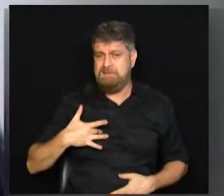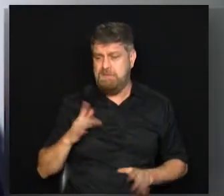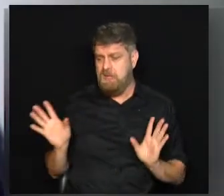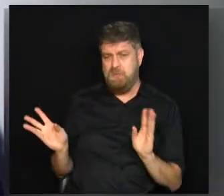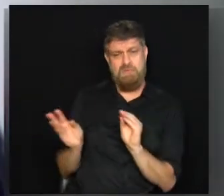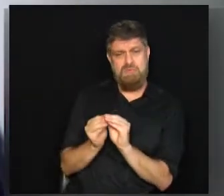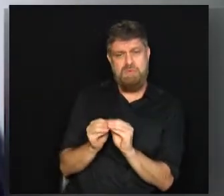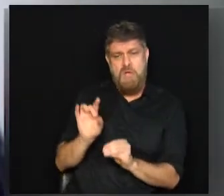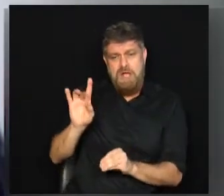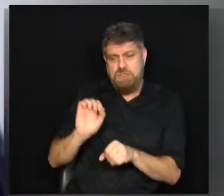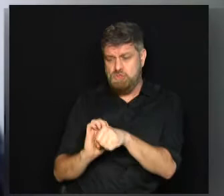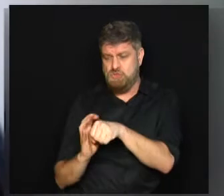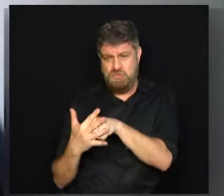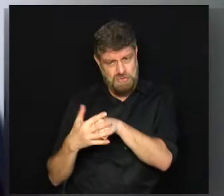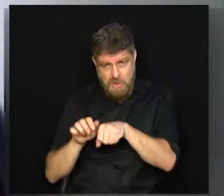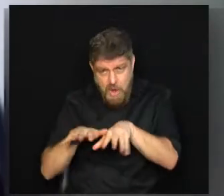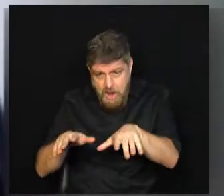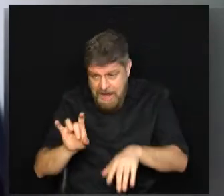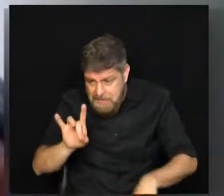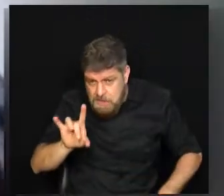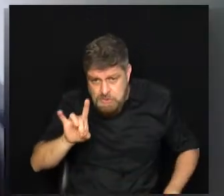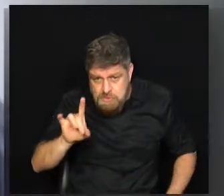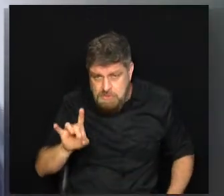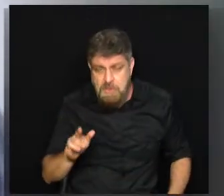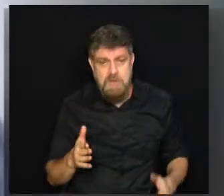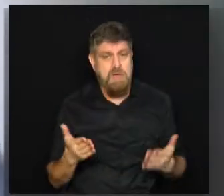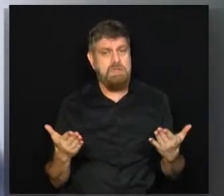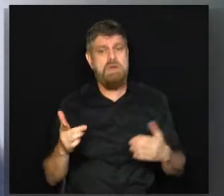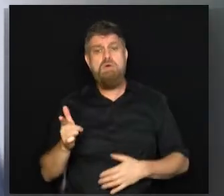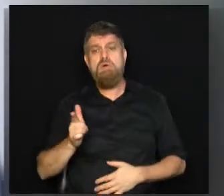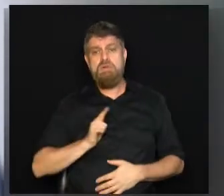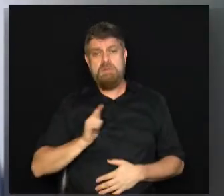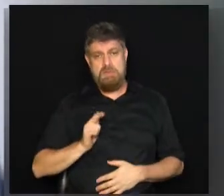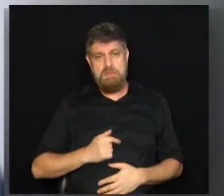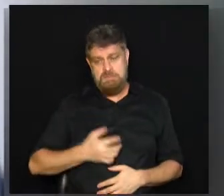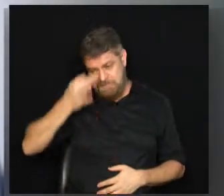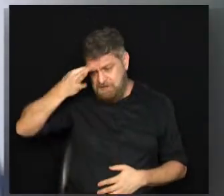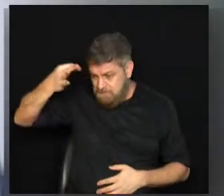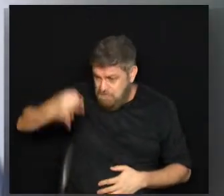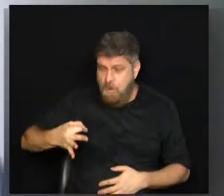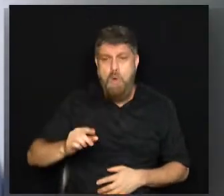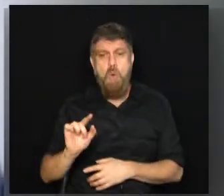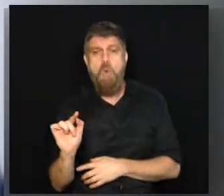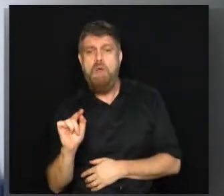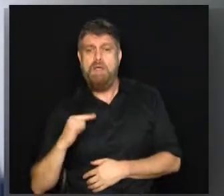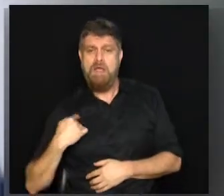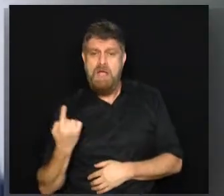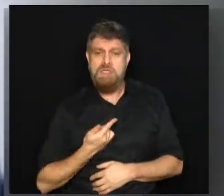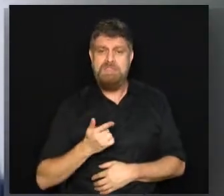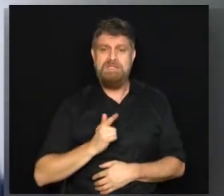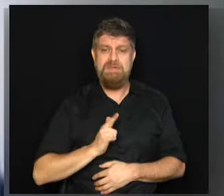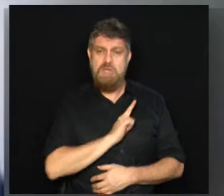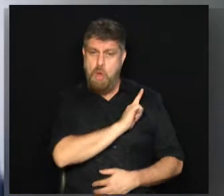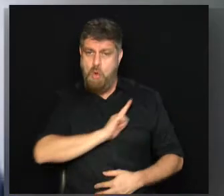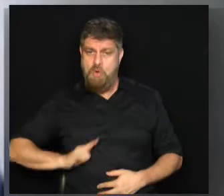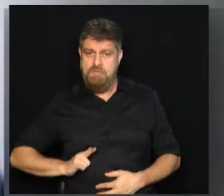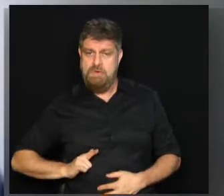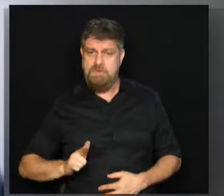à pandemia da Covid-19. Seria de bom tom se tivéssemos um governo que tivesse